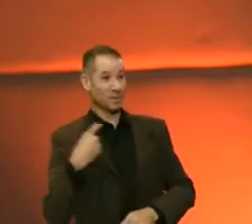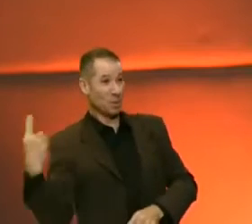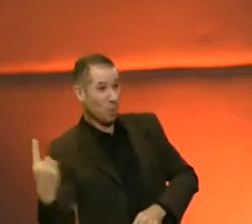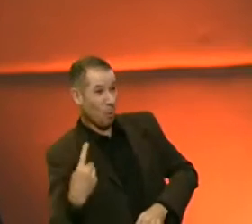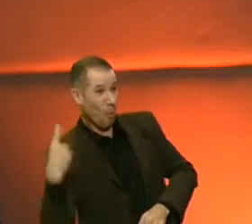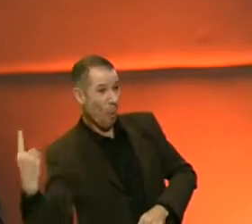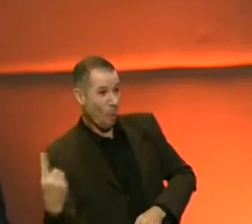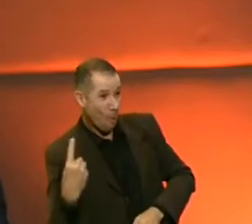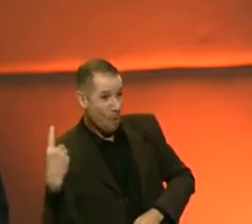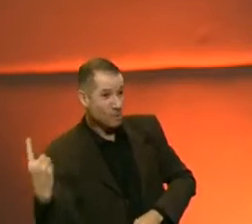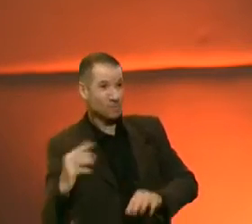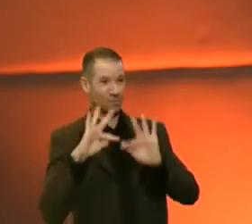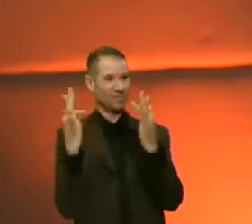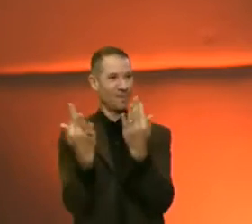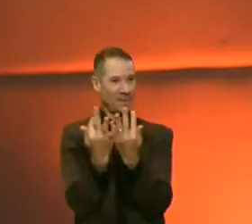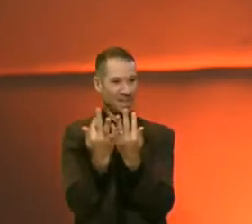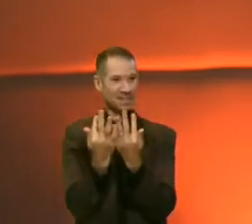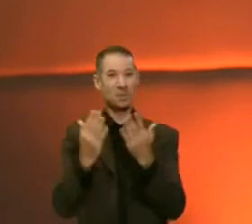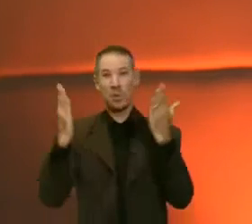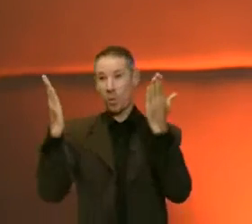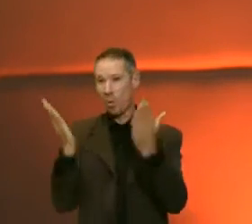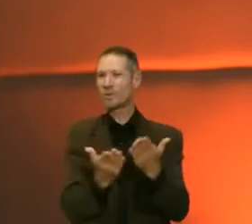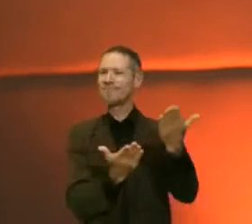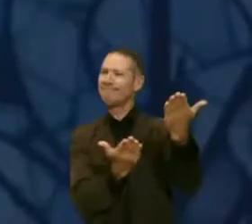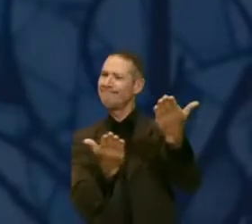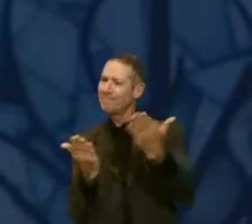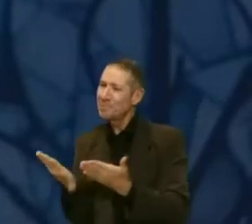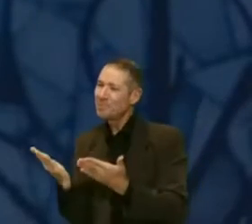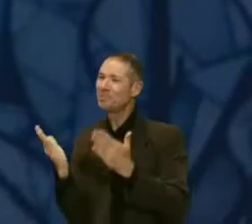nossos. Hoje eu queria te convidar a orar.